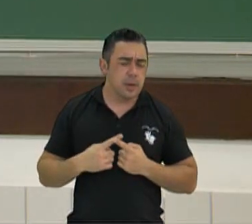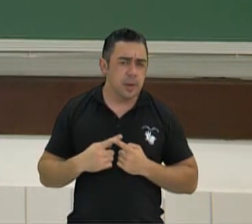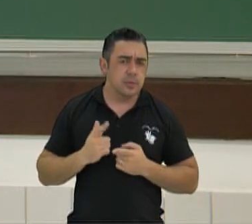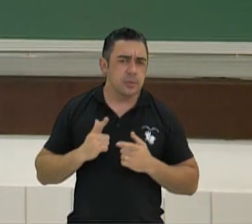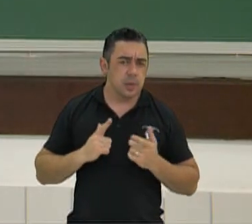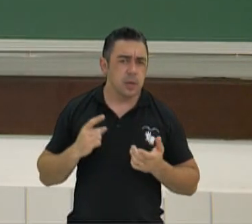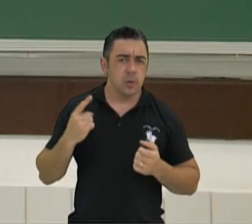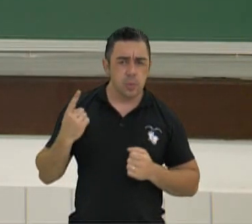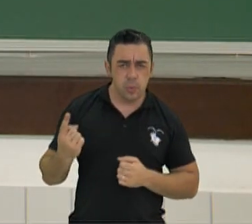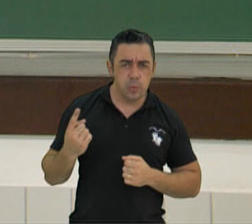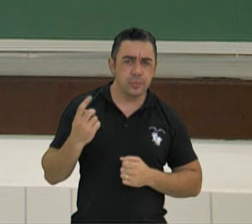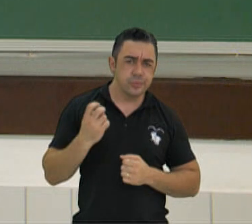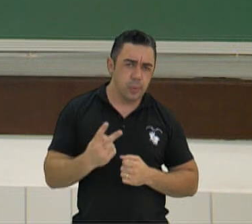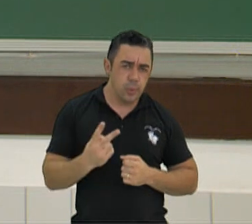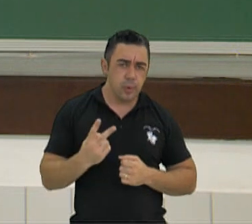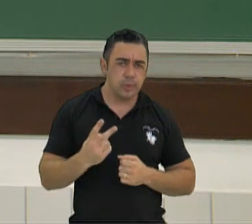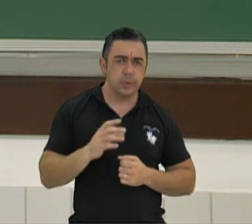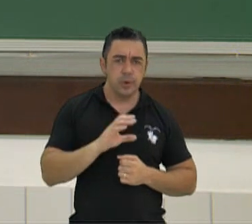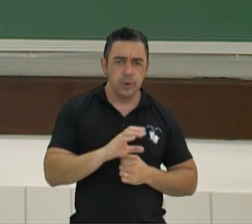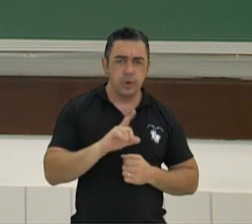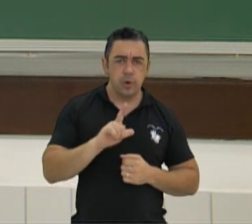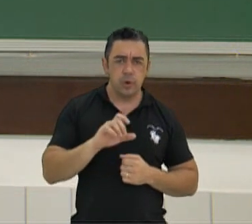tinha que ser 2